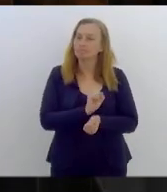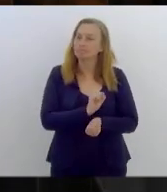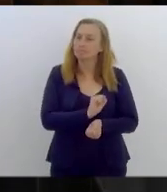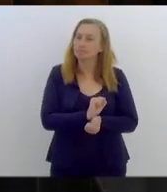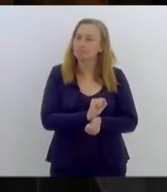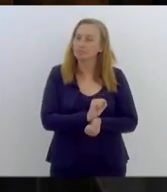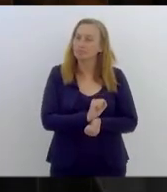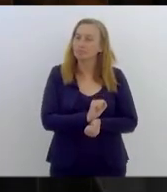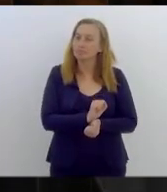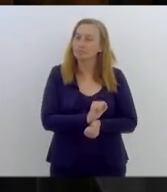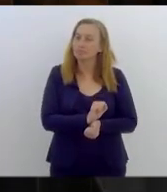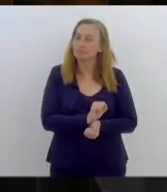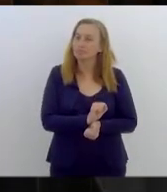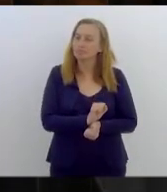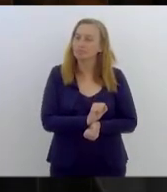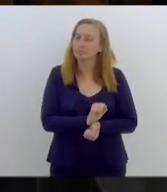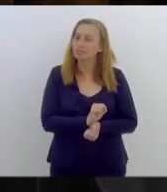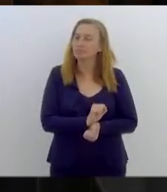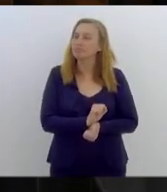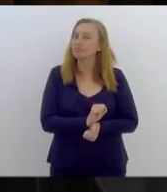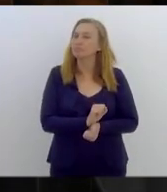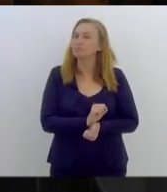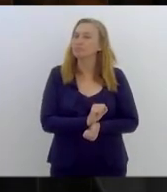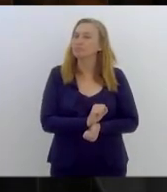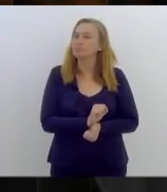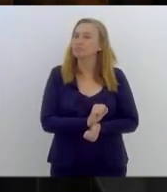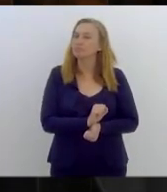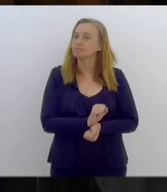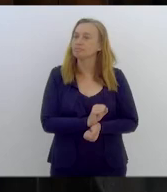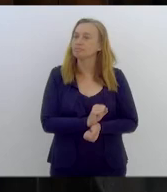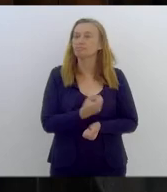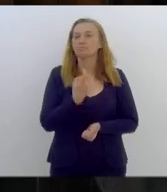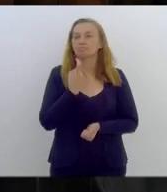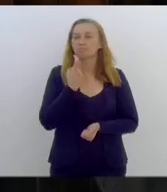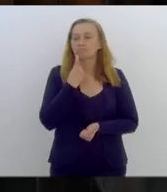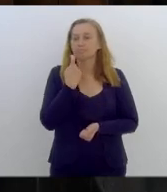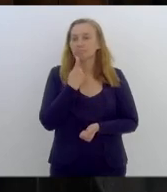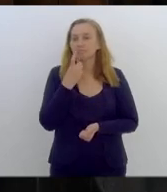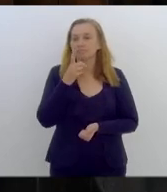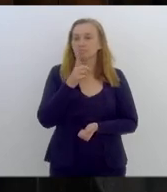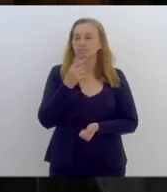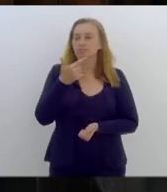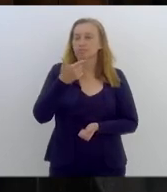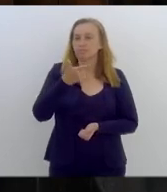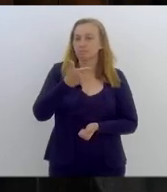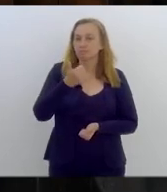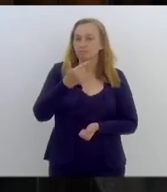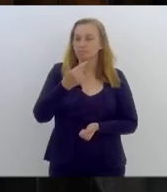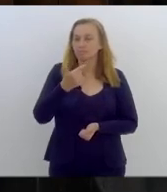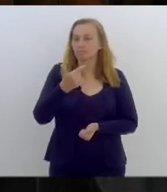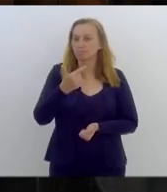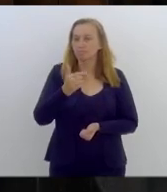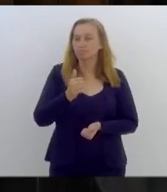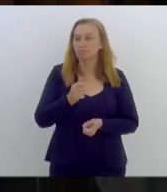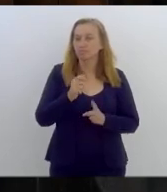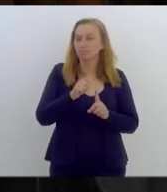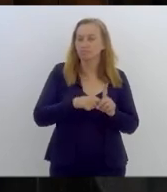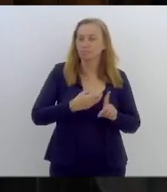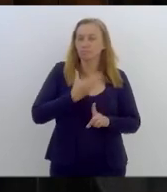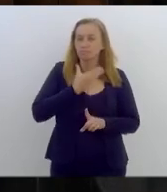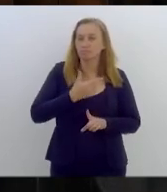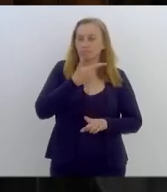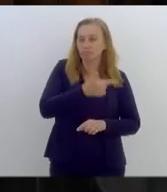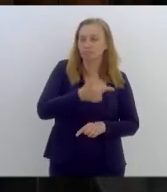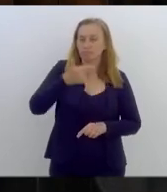aguardasse aguardasse ocorrer a sexta-feira 2 do 12 de 22 para fazer uma